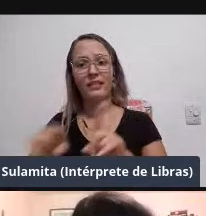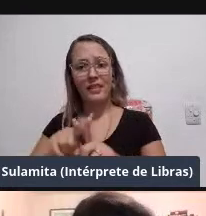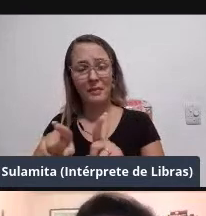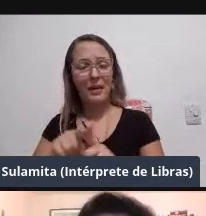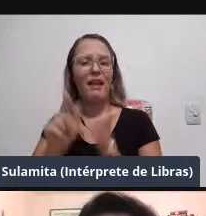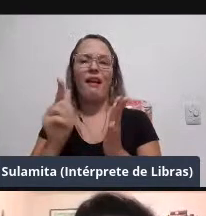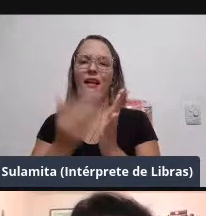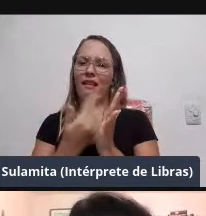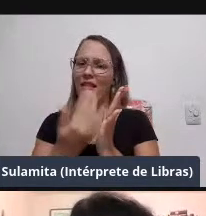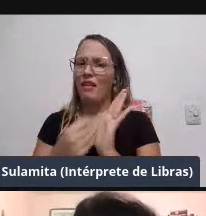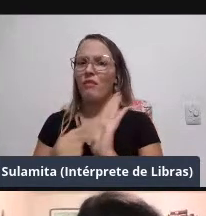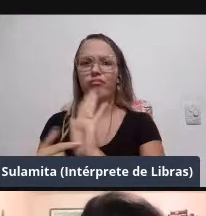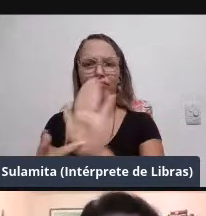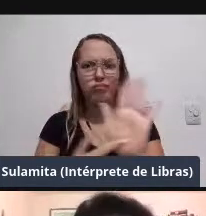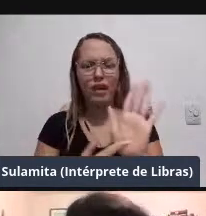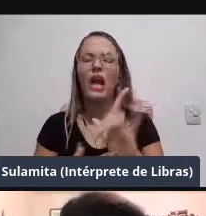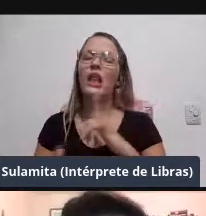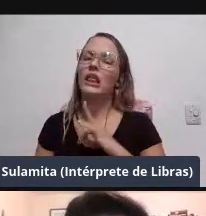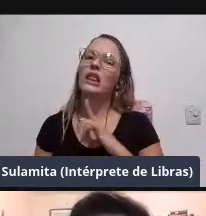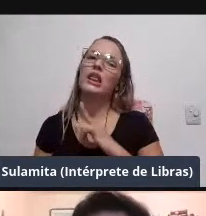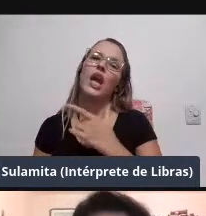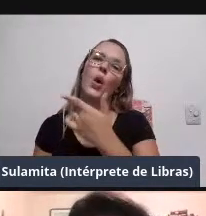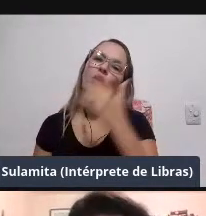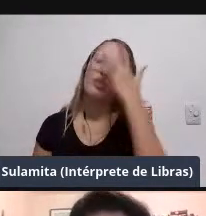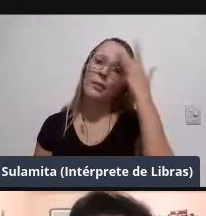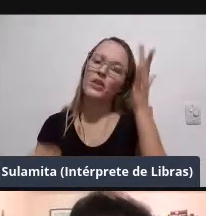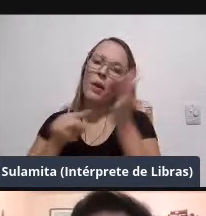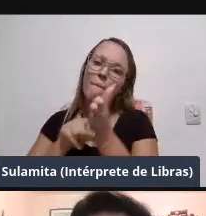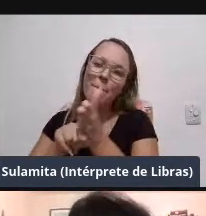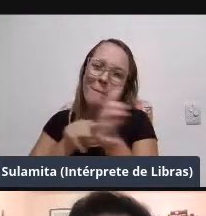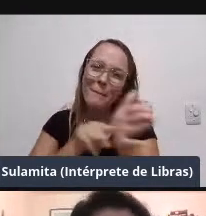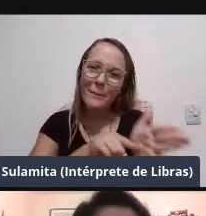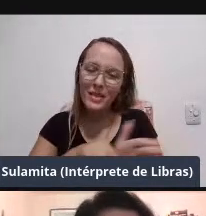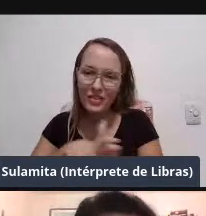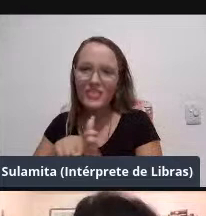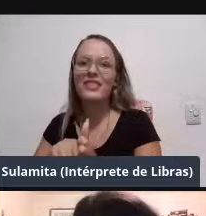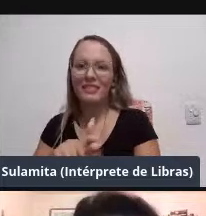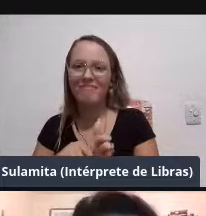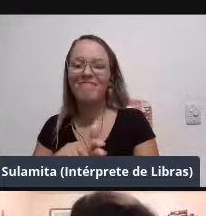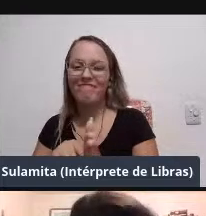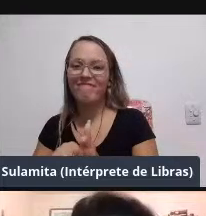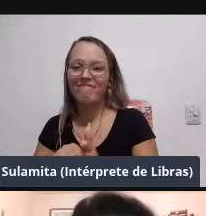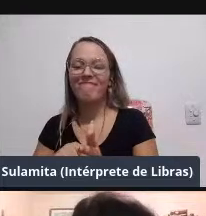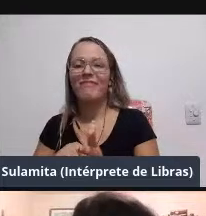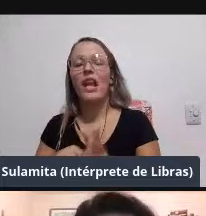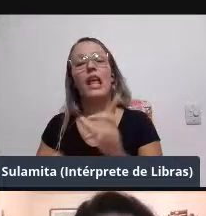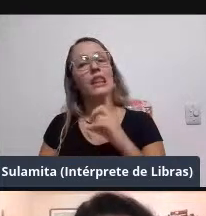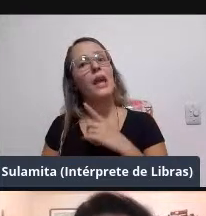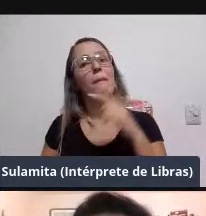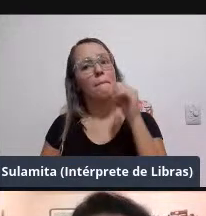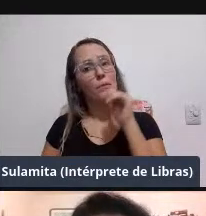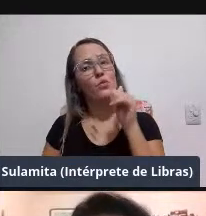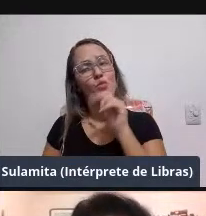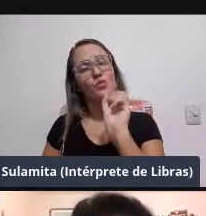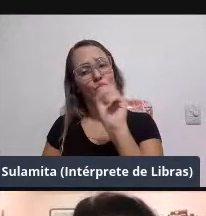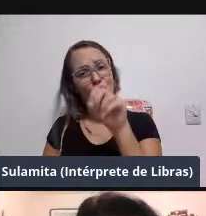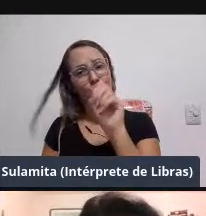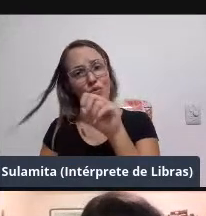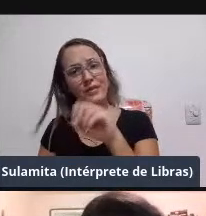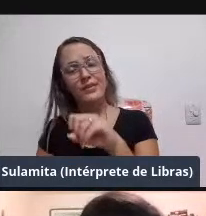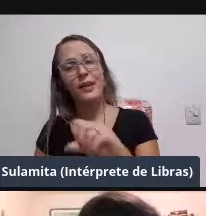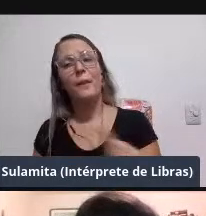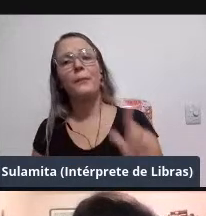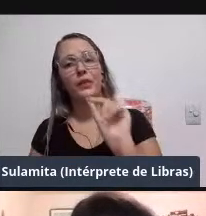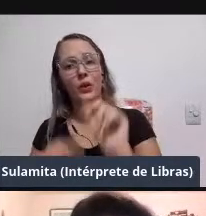outras pessoas que estão pesquisando esses, ou já pesquisaram e estão pesquisando esses personagens. Tem as mulheres também, né, que também